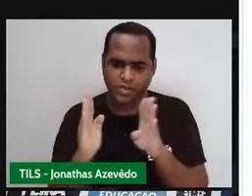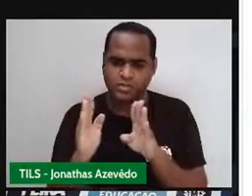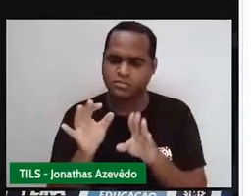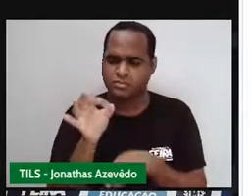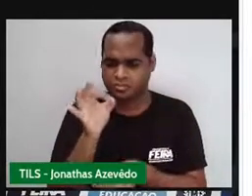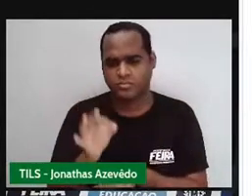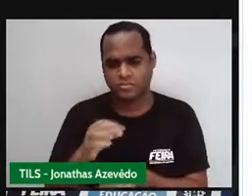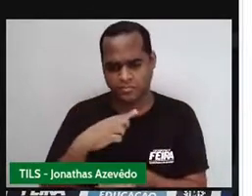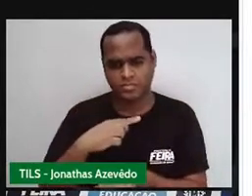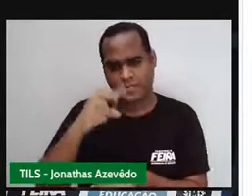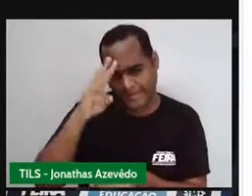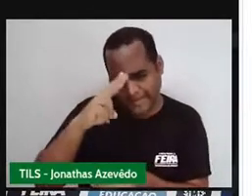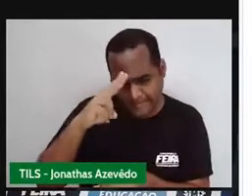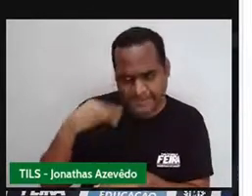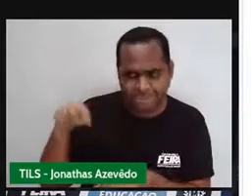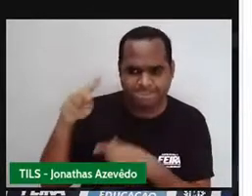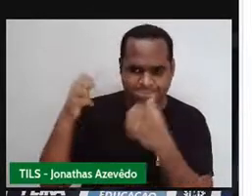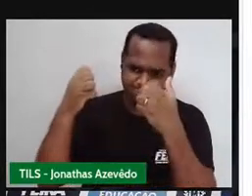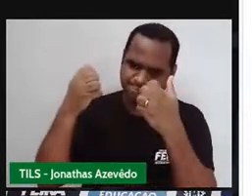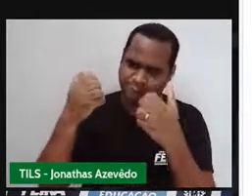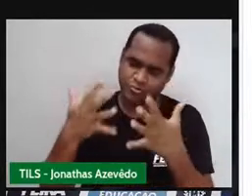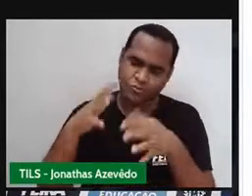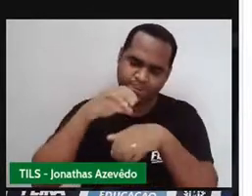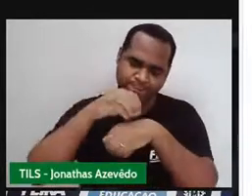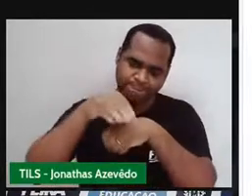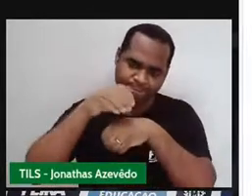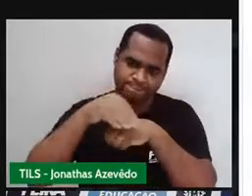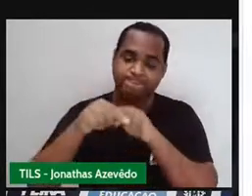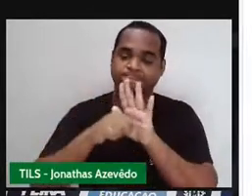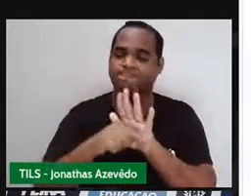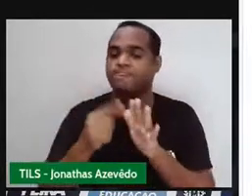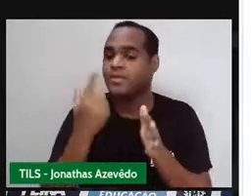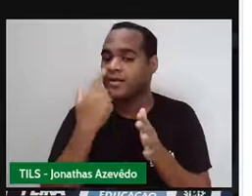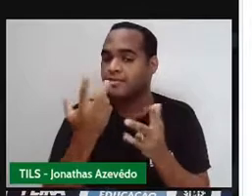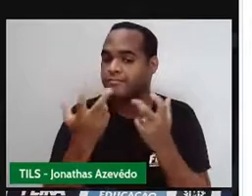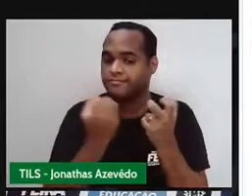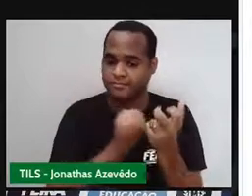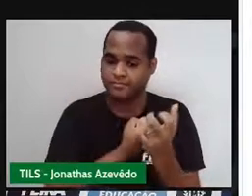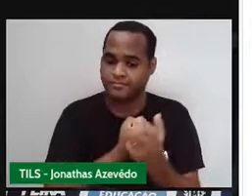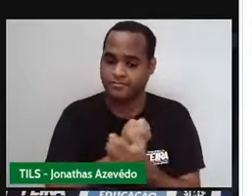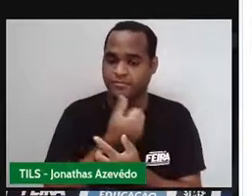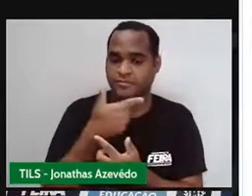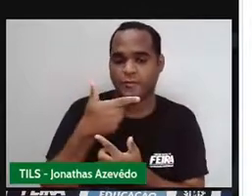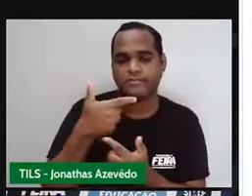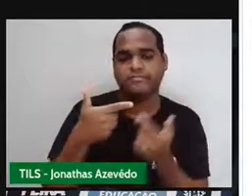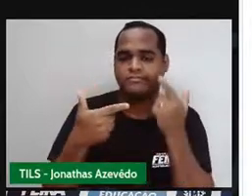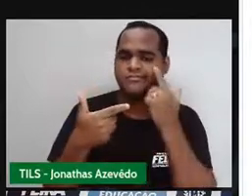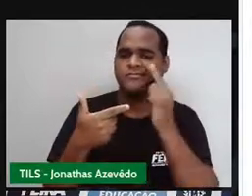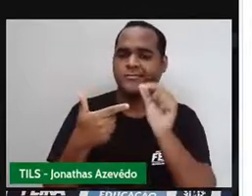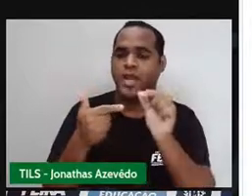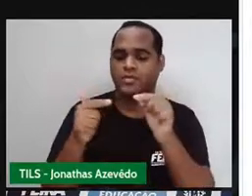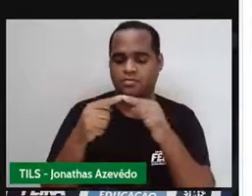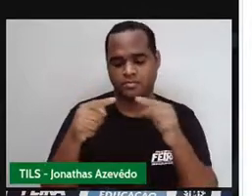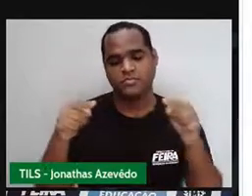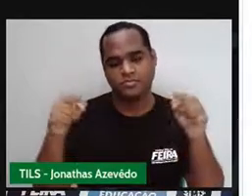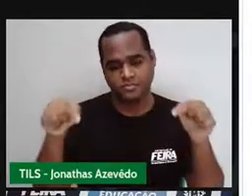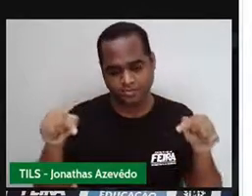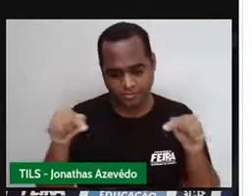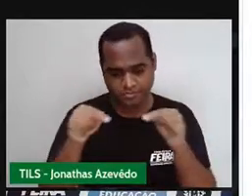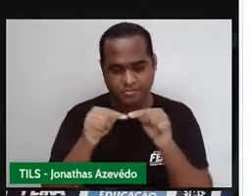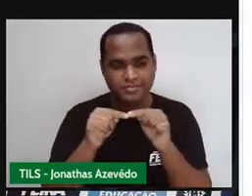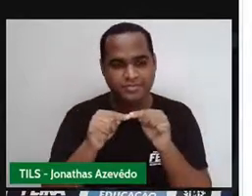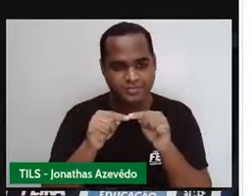deve ter se lembrado disso quer ver só olha só o quarto número dois é um quadrado por quê que é